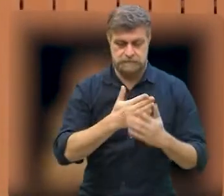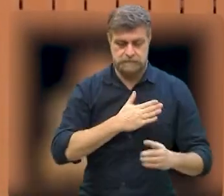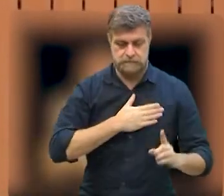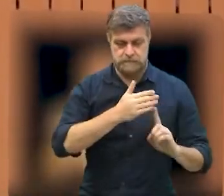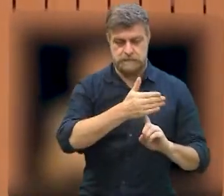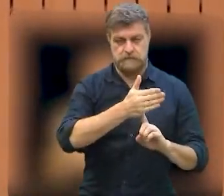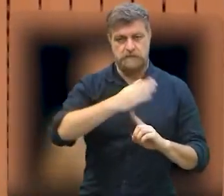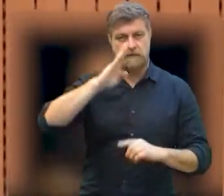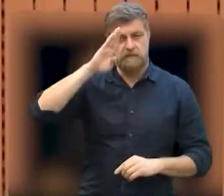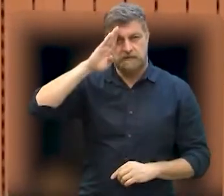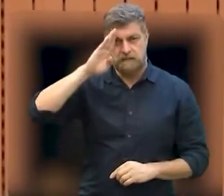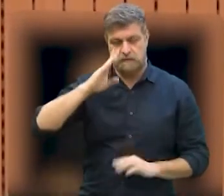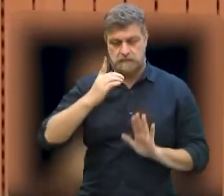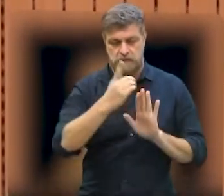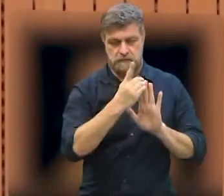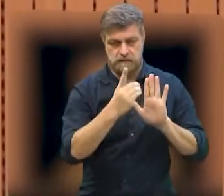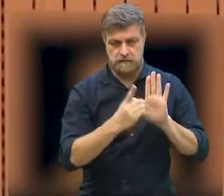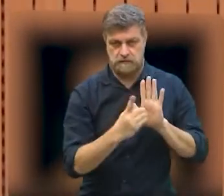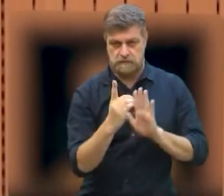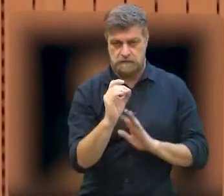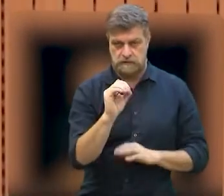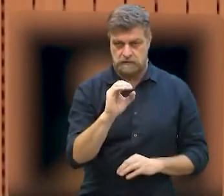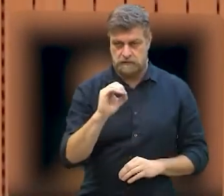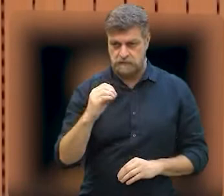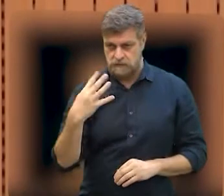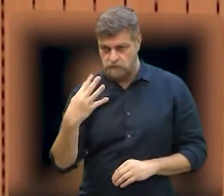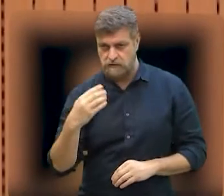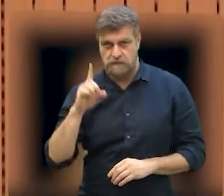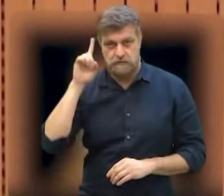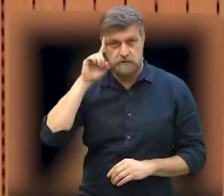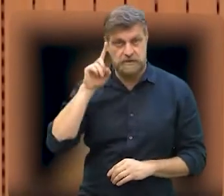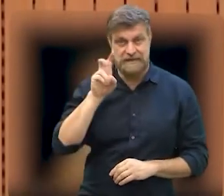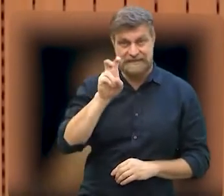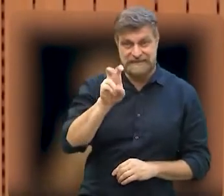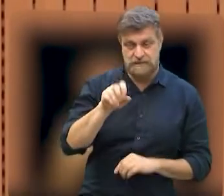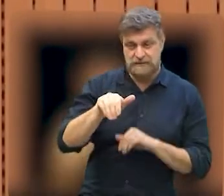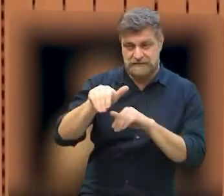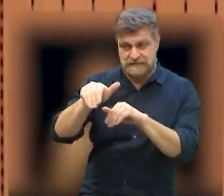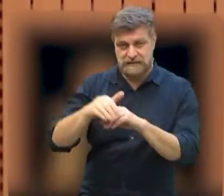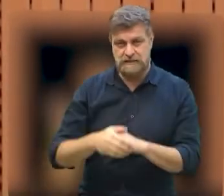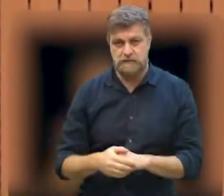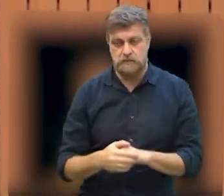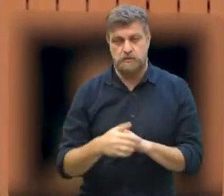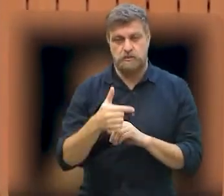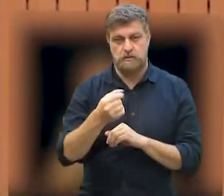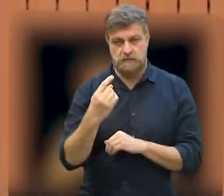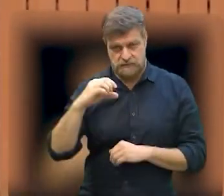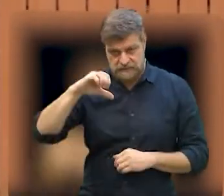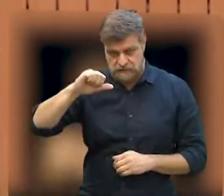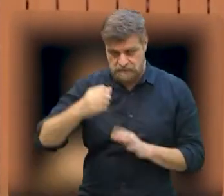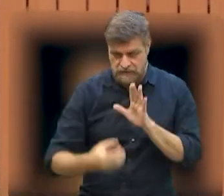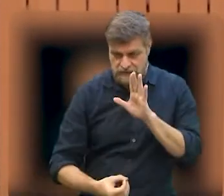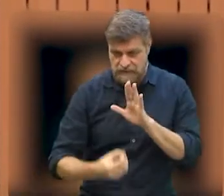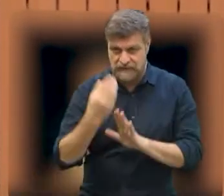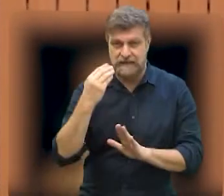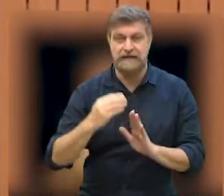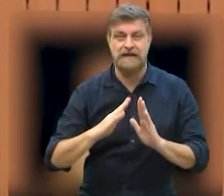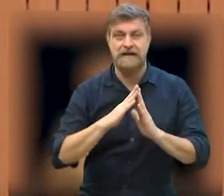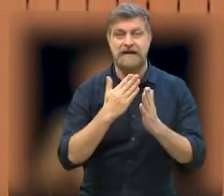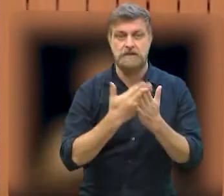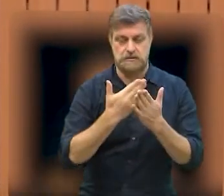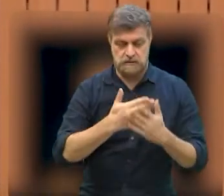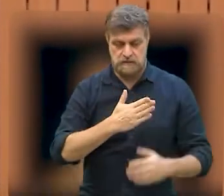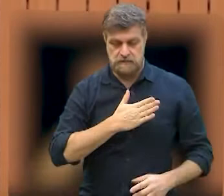características da escola cívico-militar. No decreto de número 10.004, de 5 de setembro de 2019, que institui o Programa Nacional das Escolas